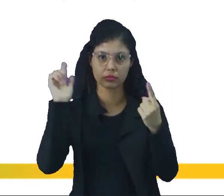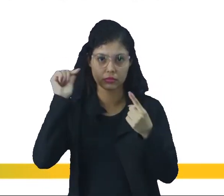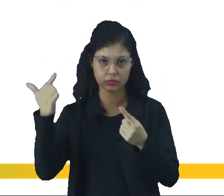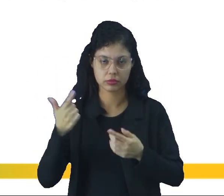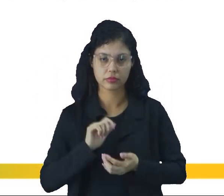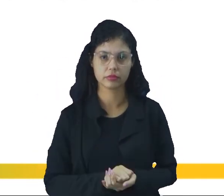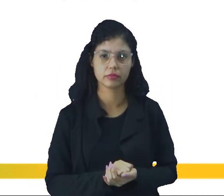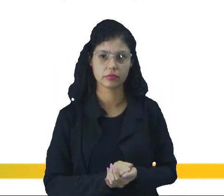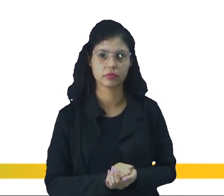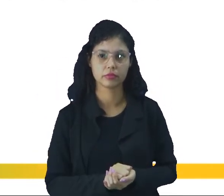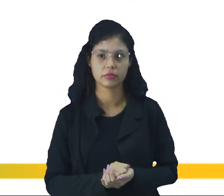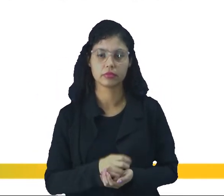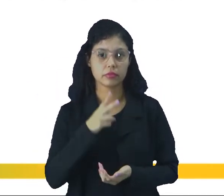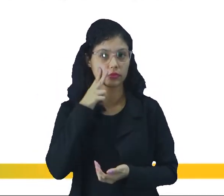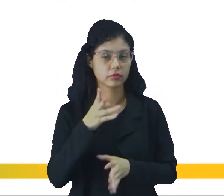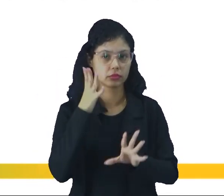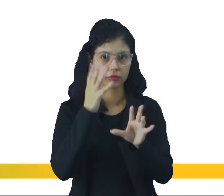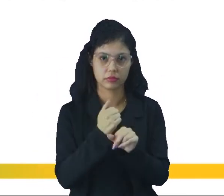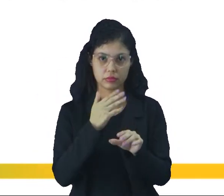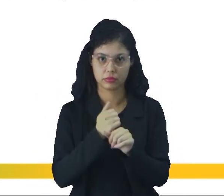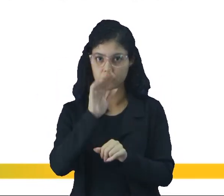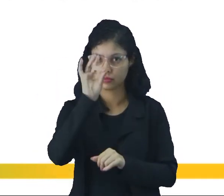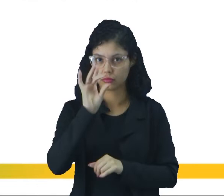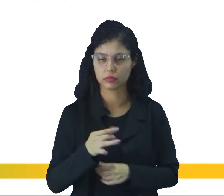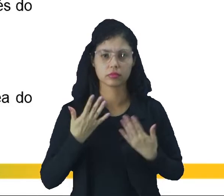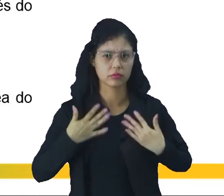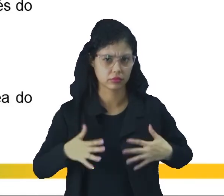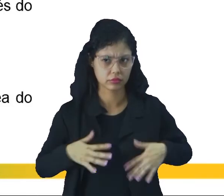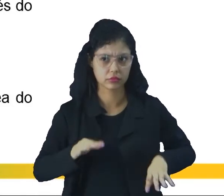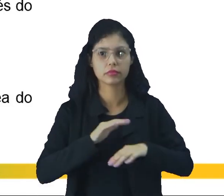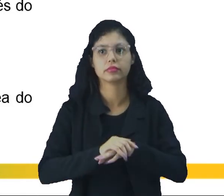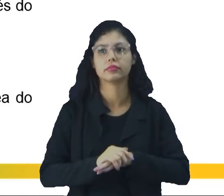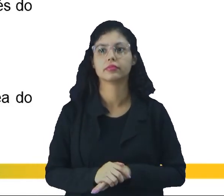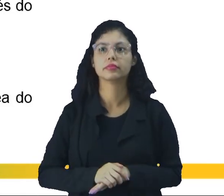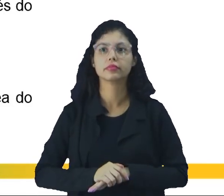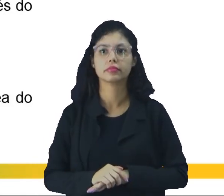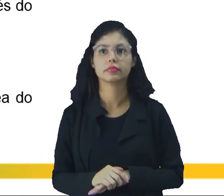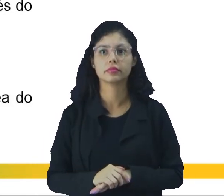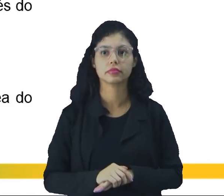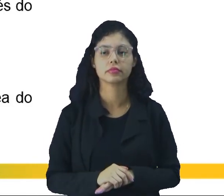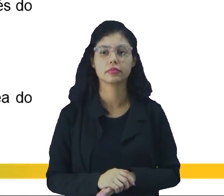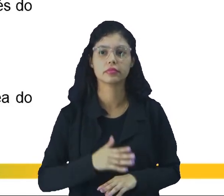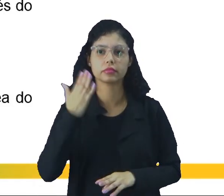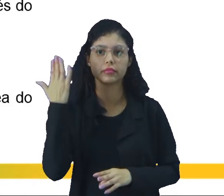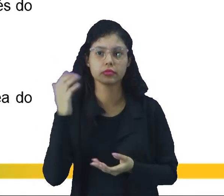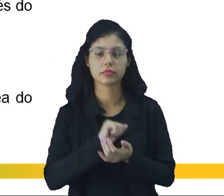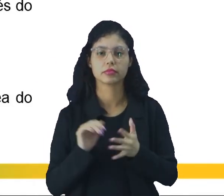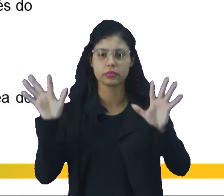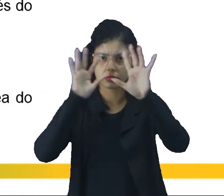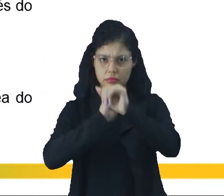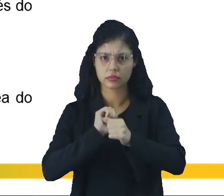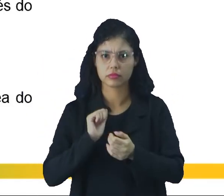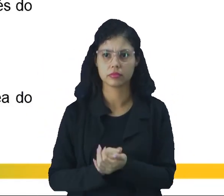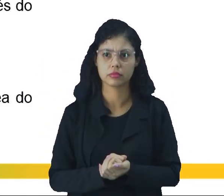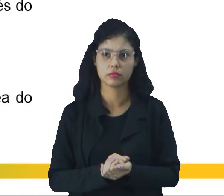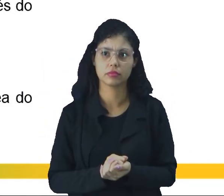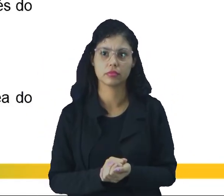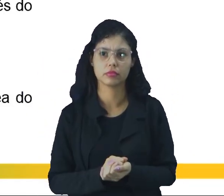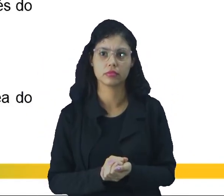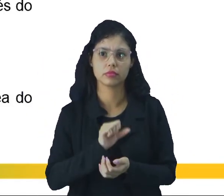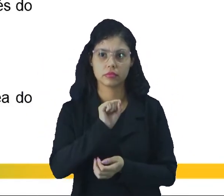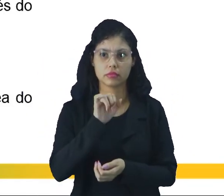aqui. E depois ver a soma delas. Então, bora com calma. A área mais escura é a área